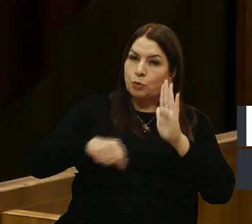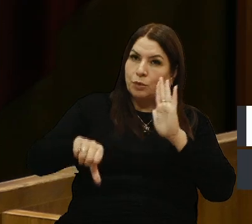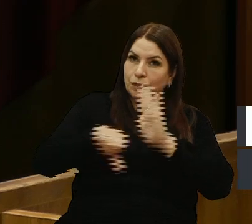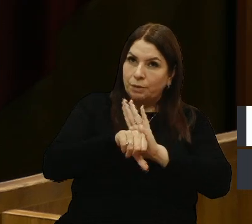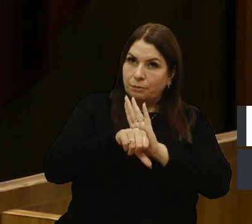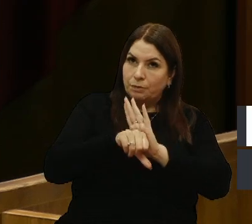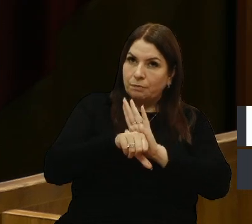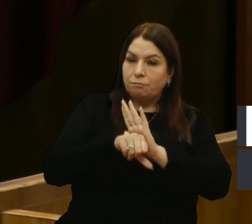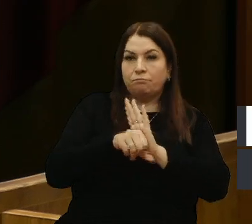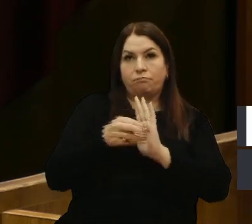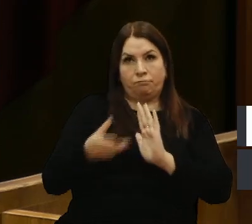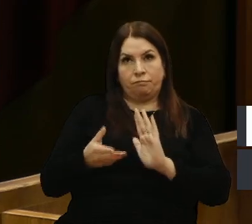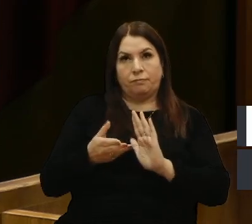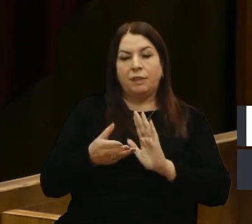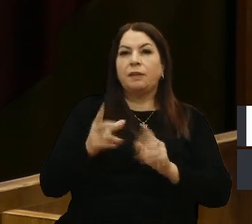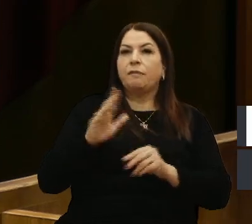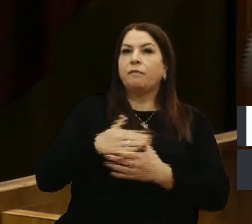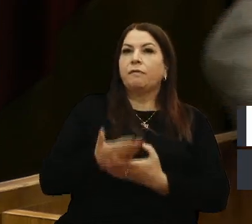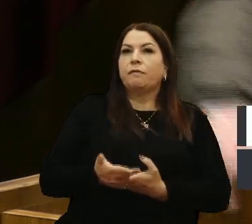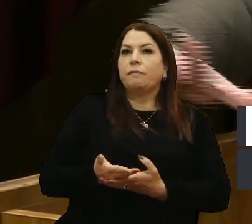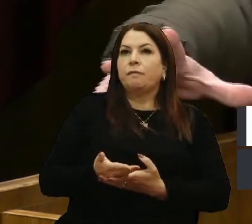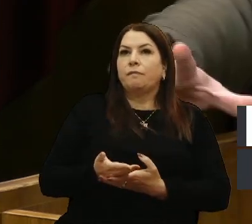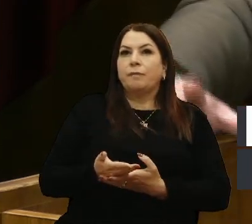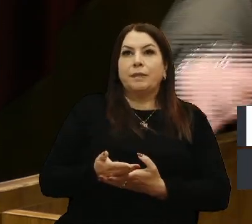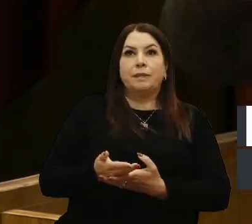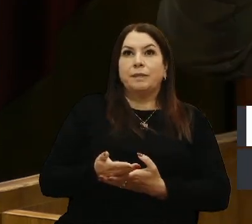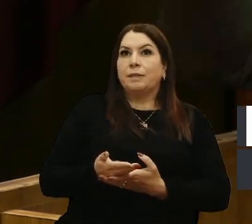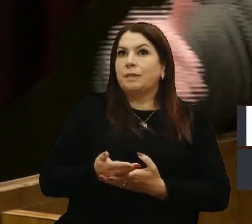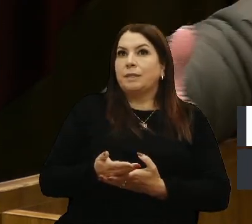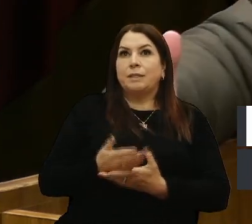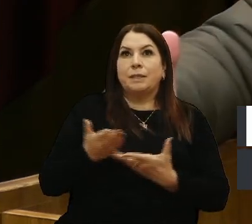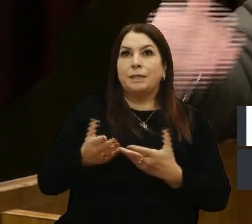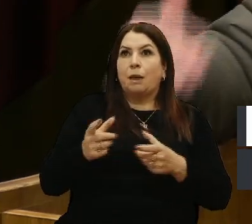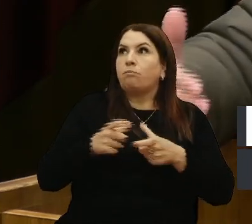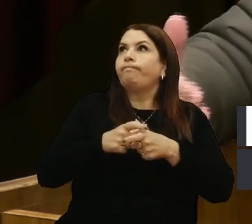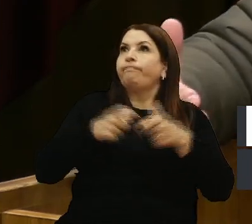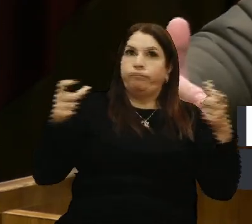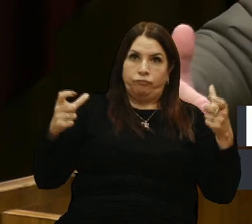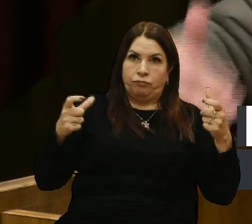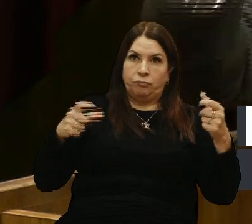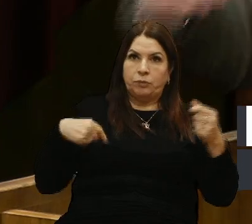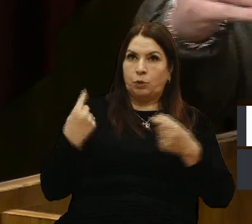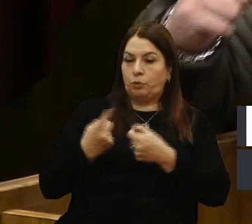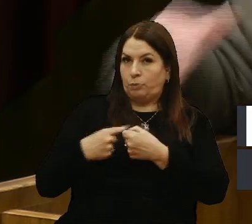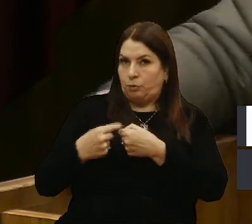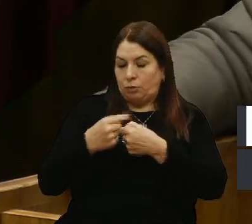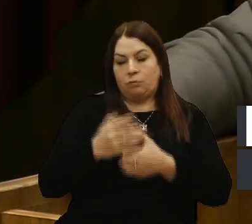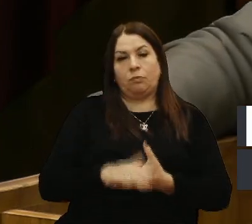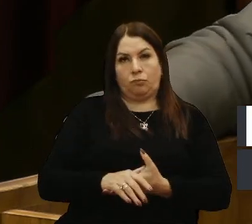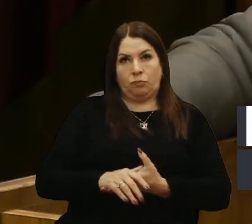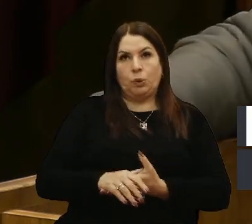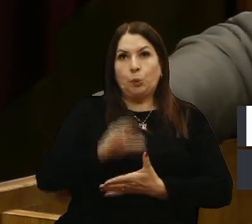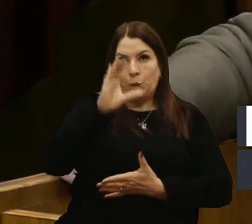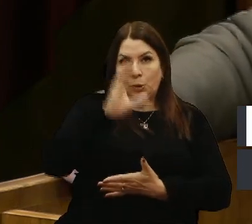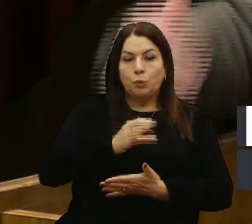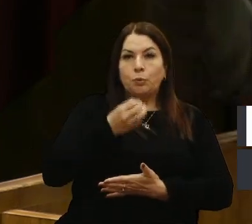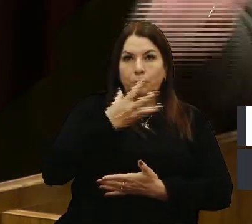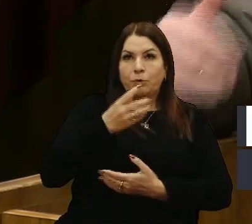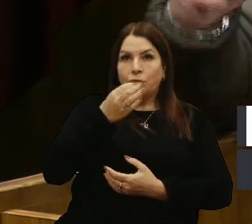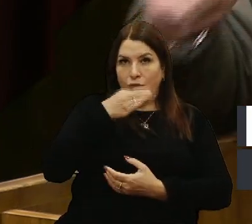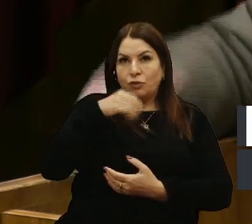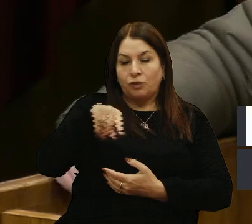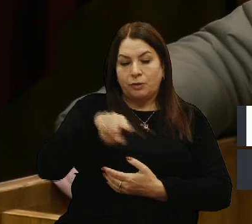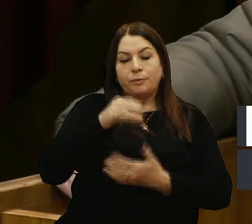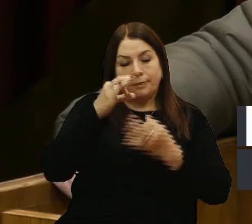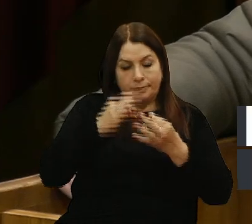criminalidade vai ser drástica, vai ser enorme em nosso município. E o cidadão de bem em Caxias do Sul,